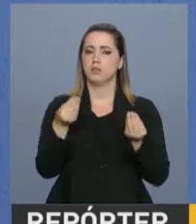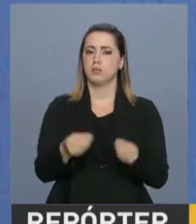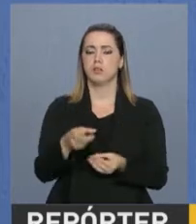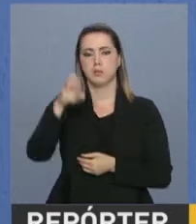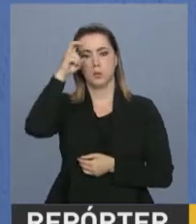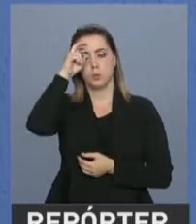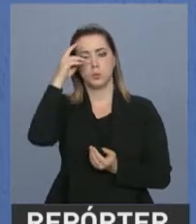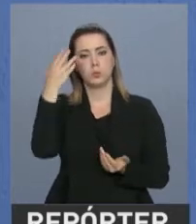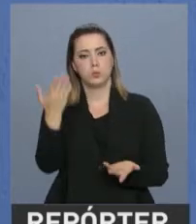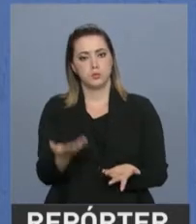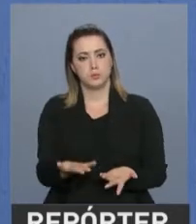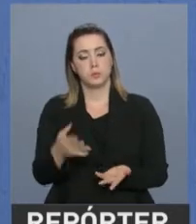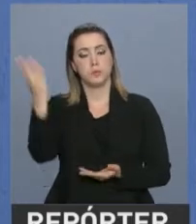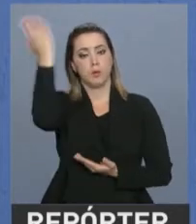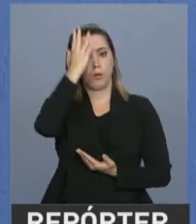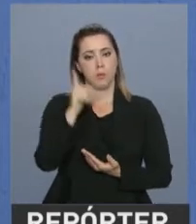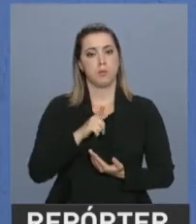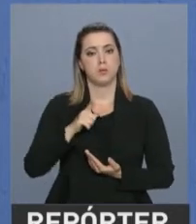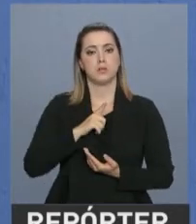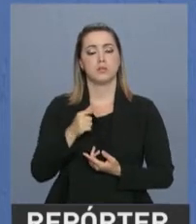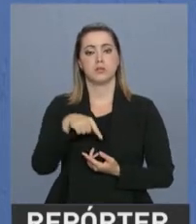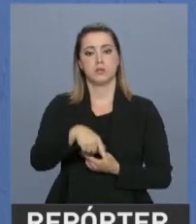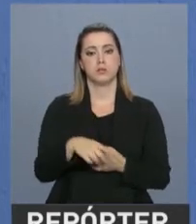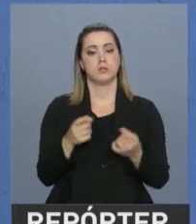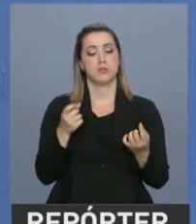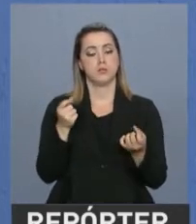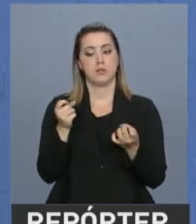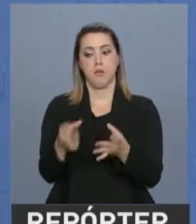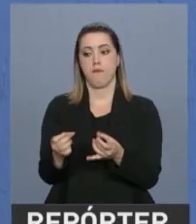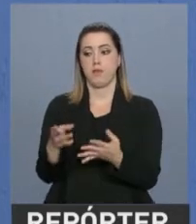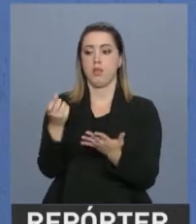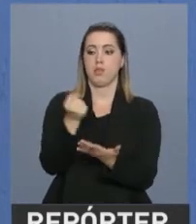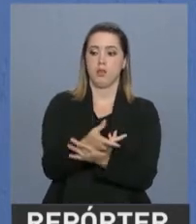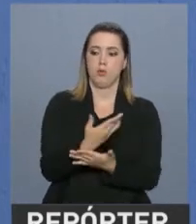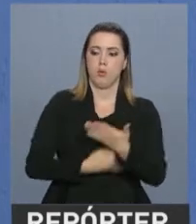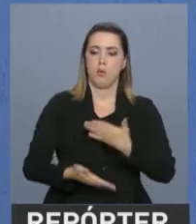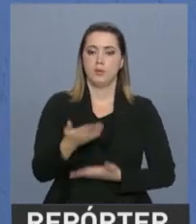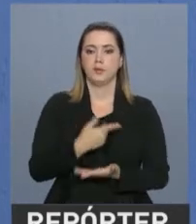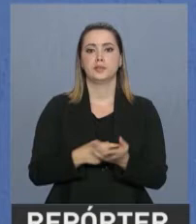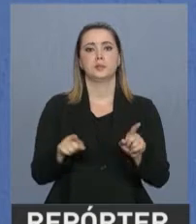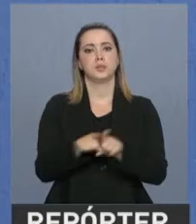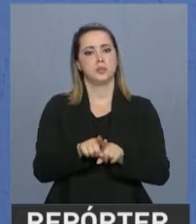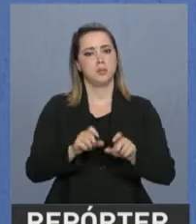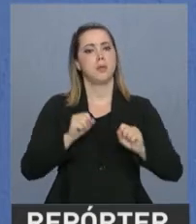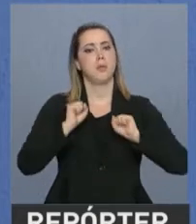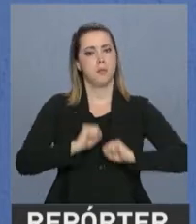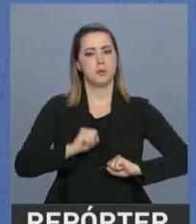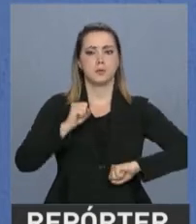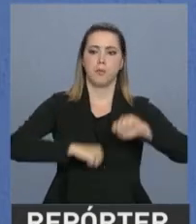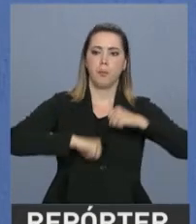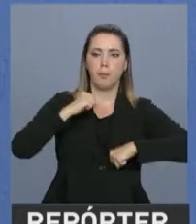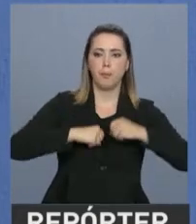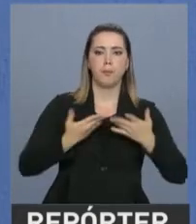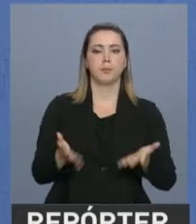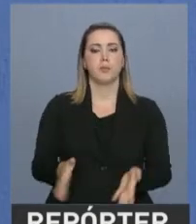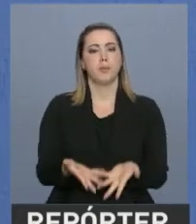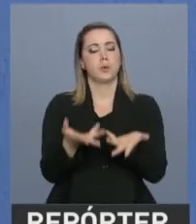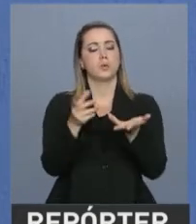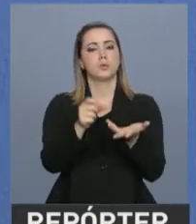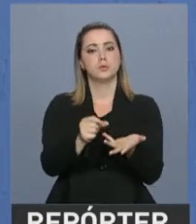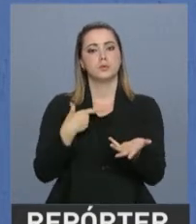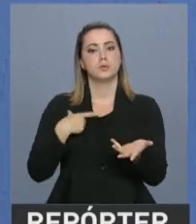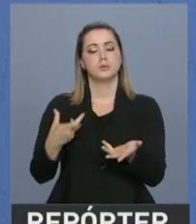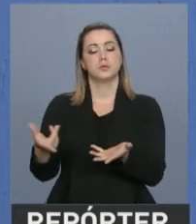ou seja de que o brasil além de ser um mercado consumidor se transforma no mercado produtor e ao se transformar no mercado produtor